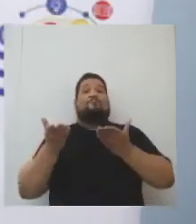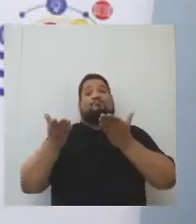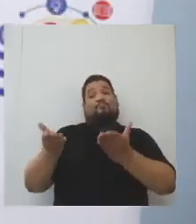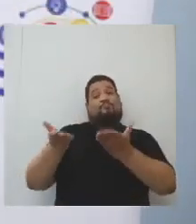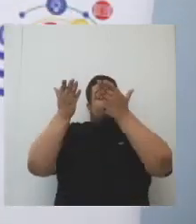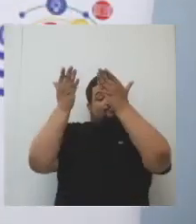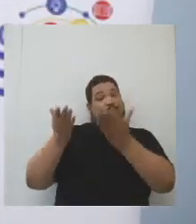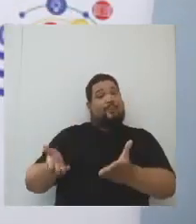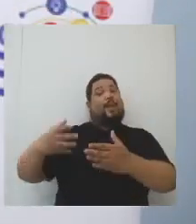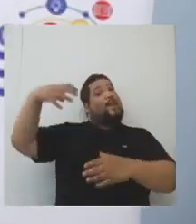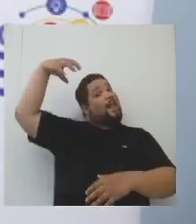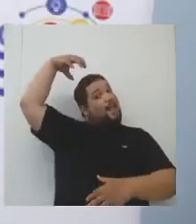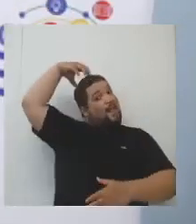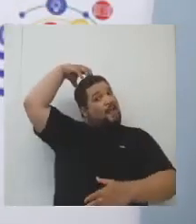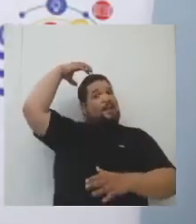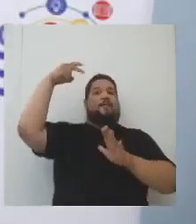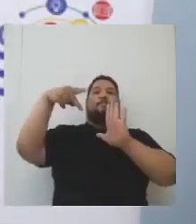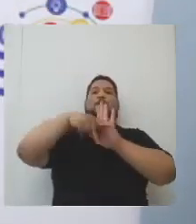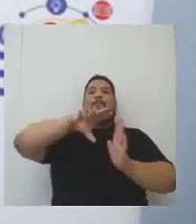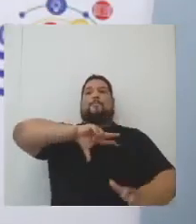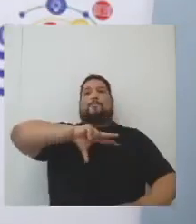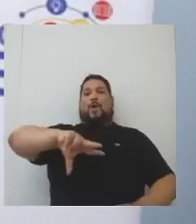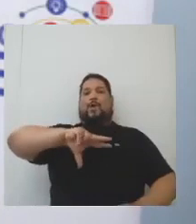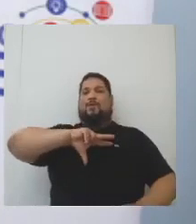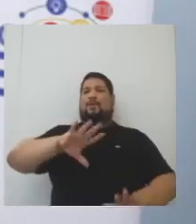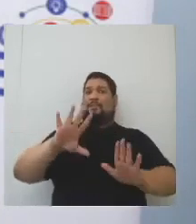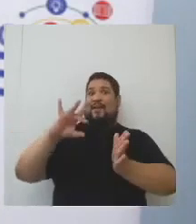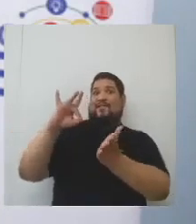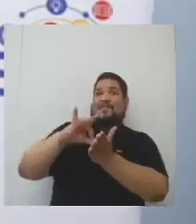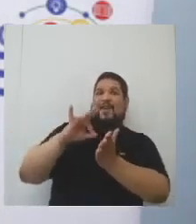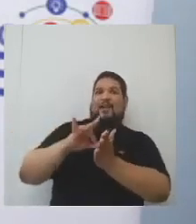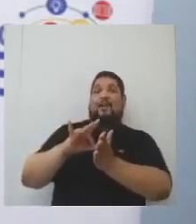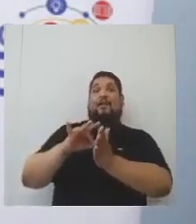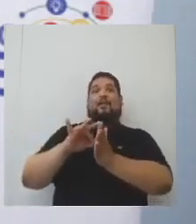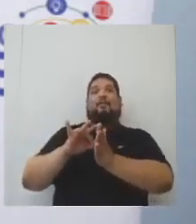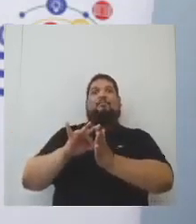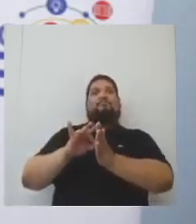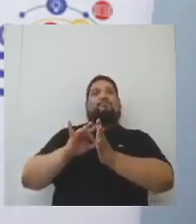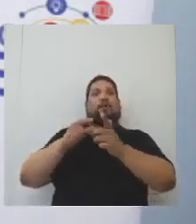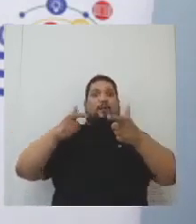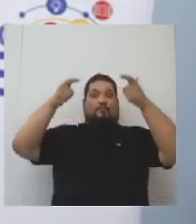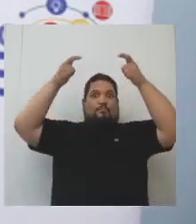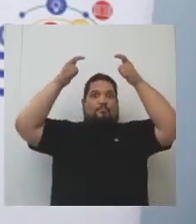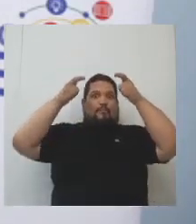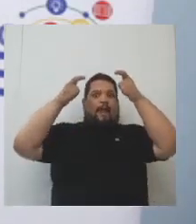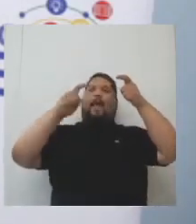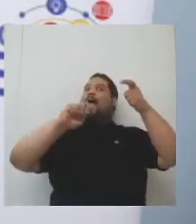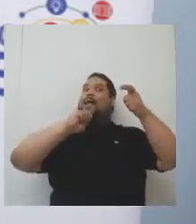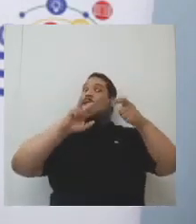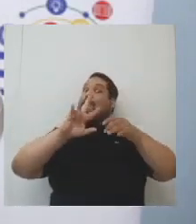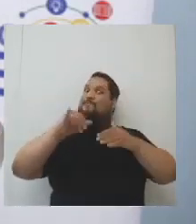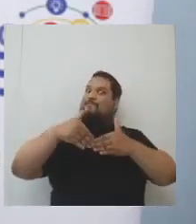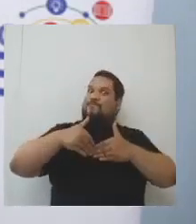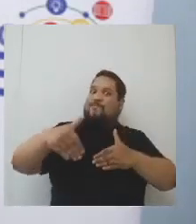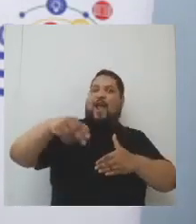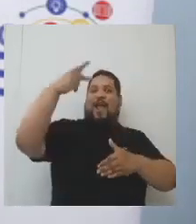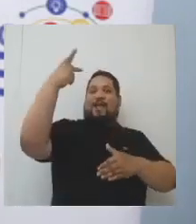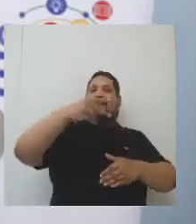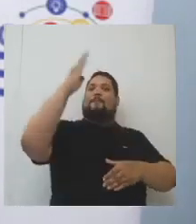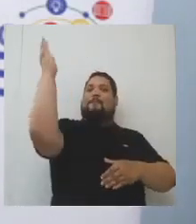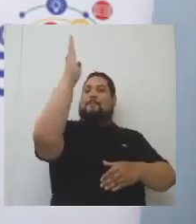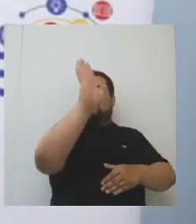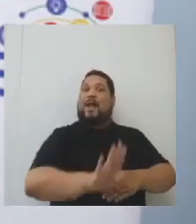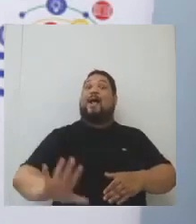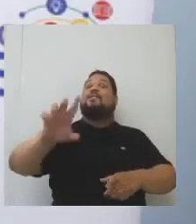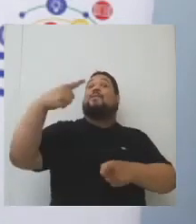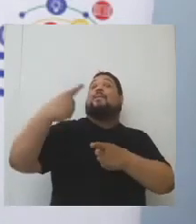O rei, que na verdade ainda não era rei, mas vai virar rei em nossas terras.